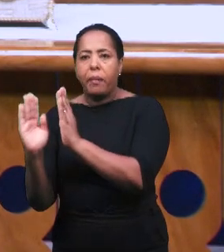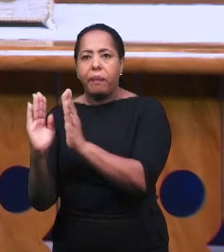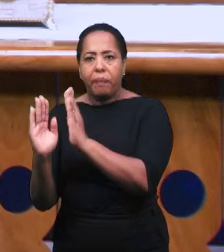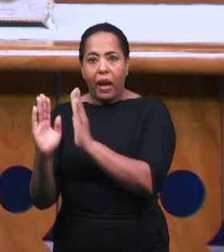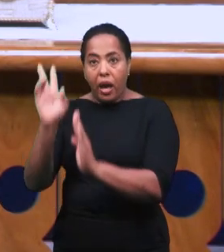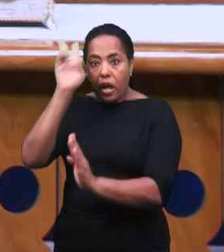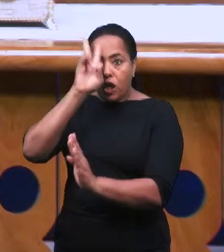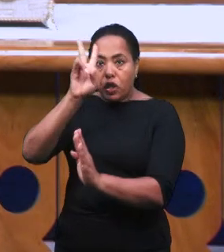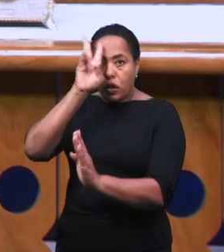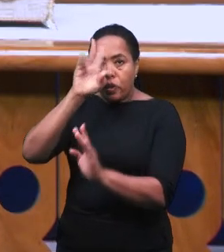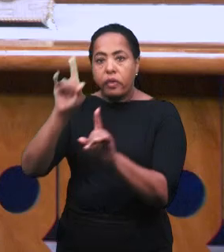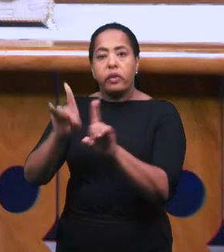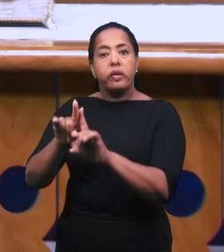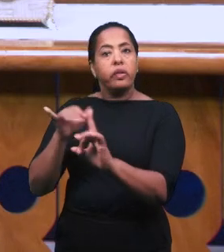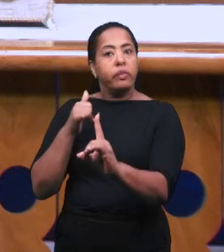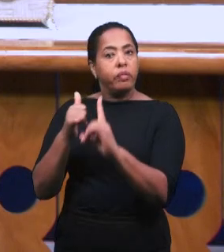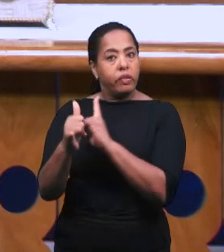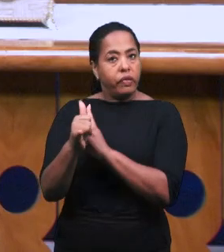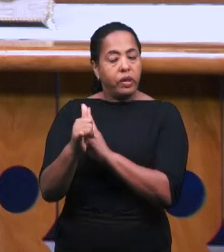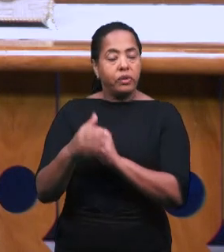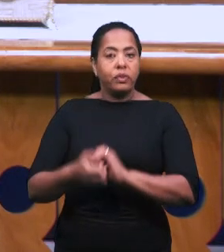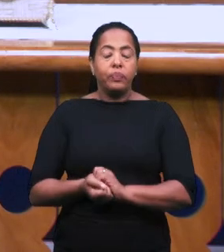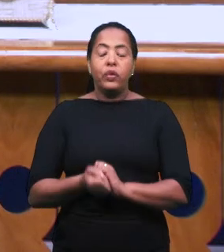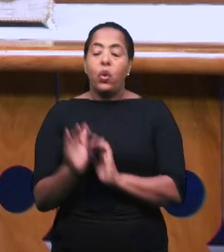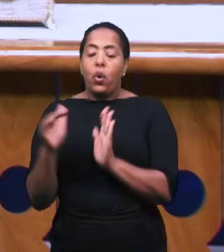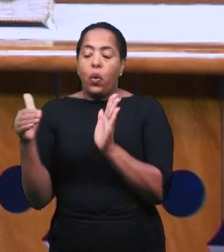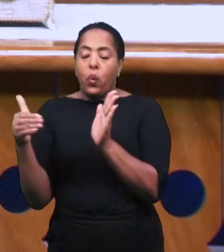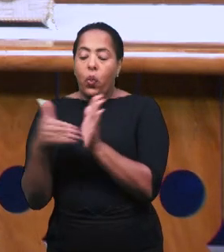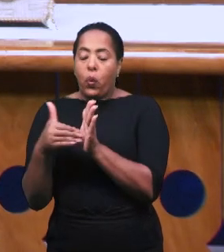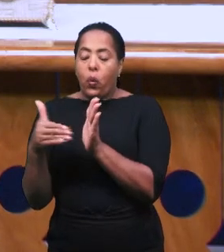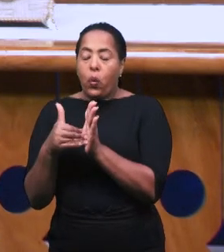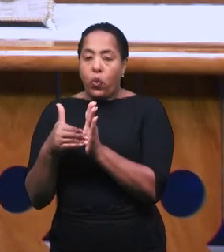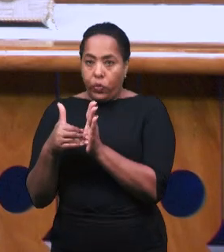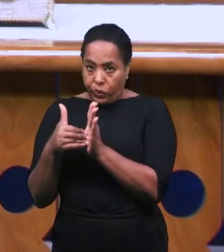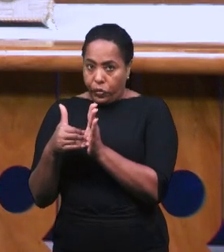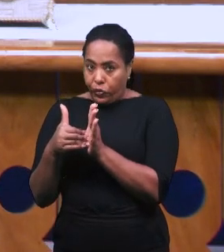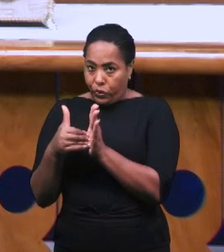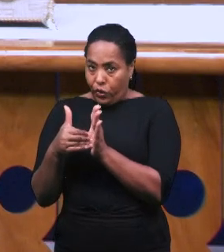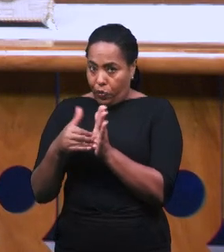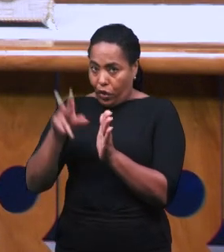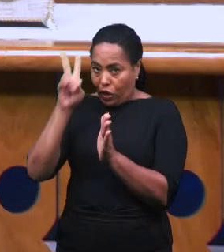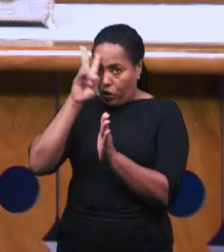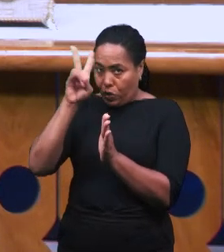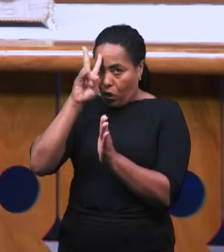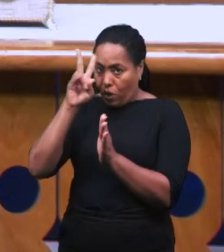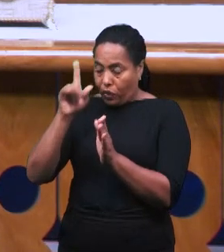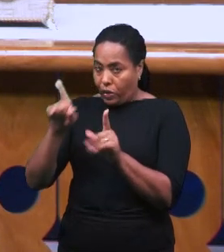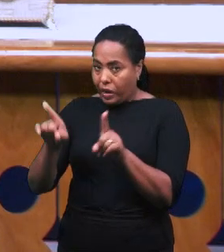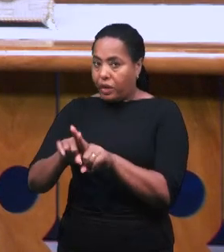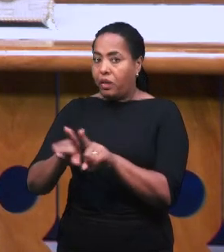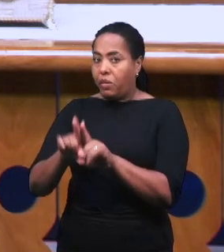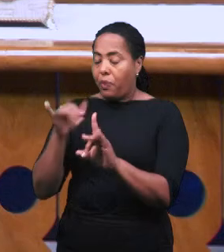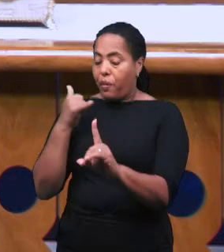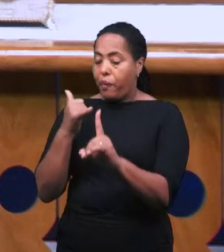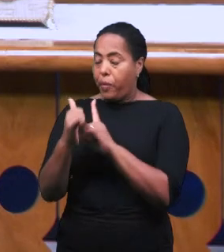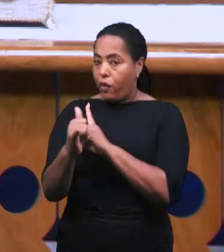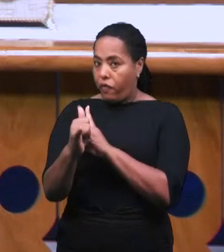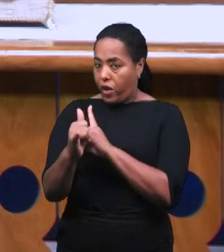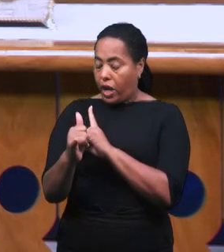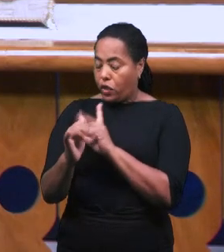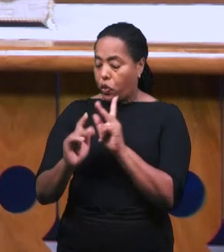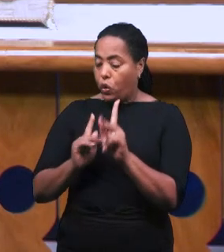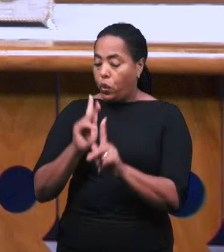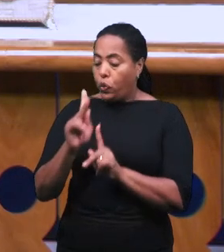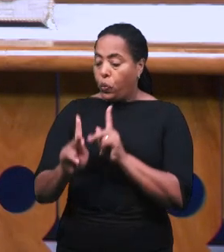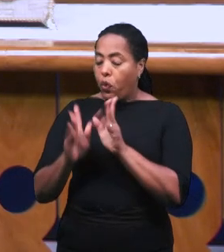profético da igreja. O último período histórico e profético da igreja